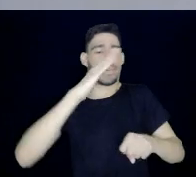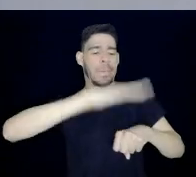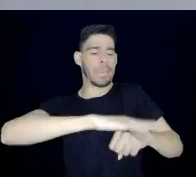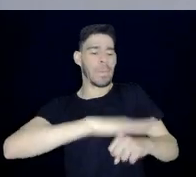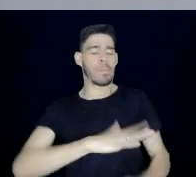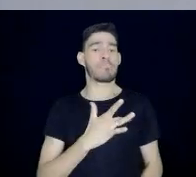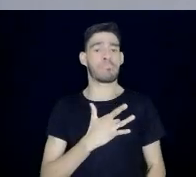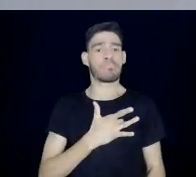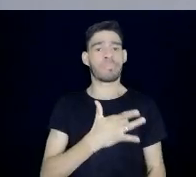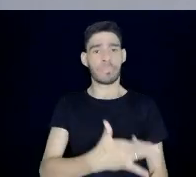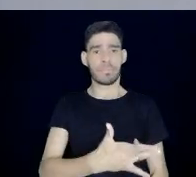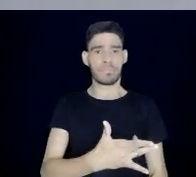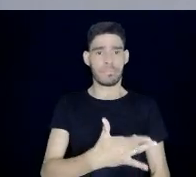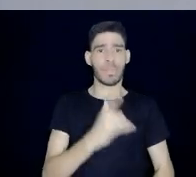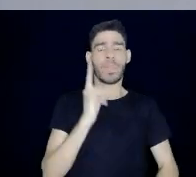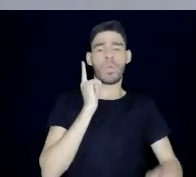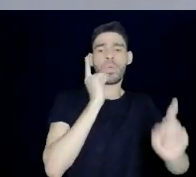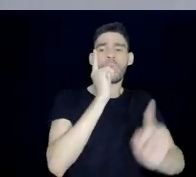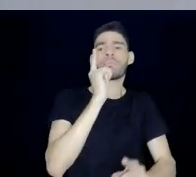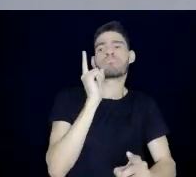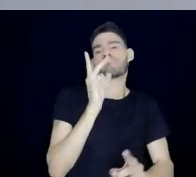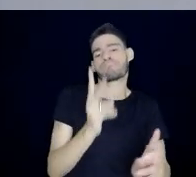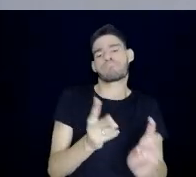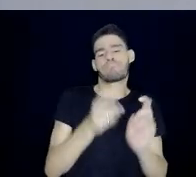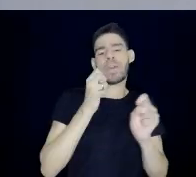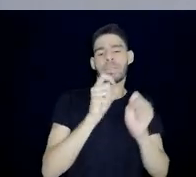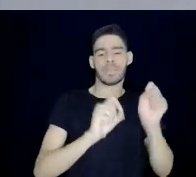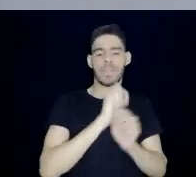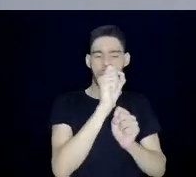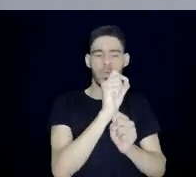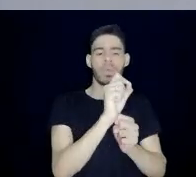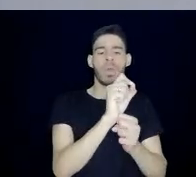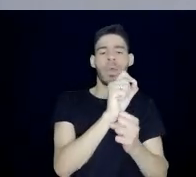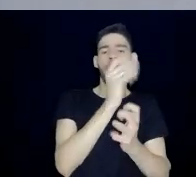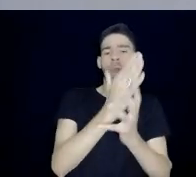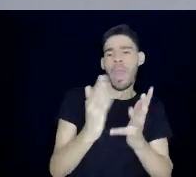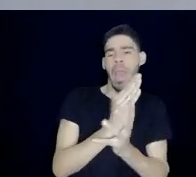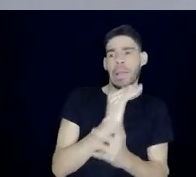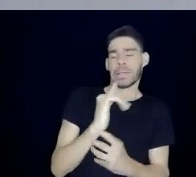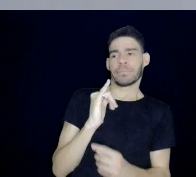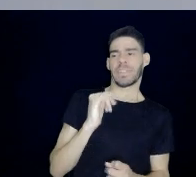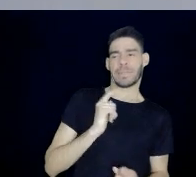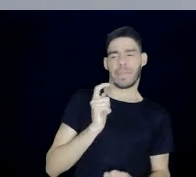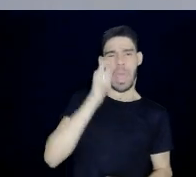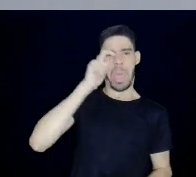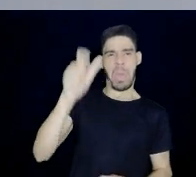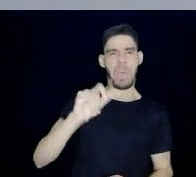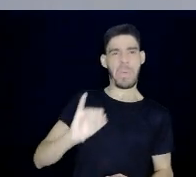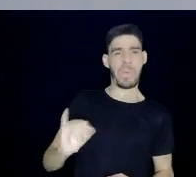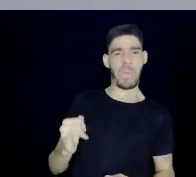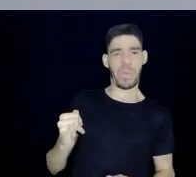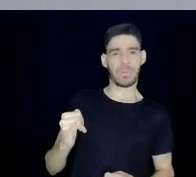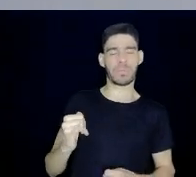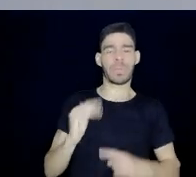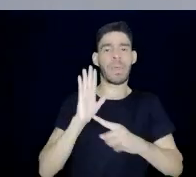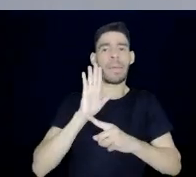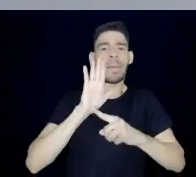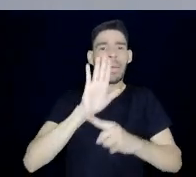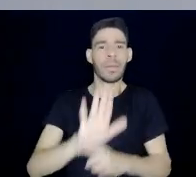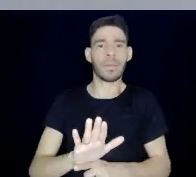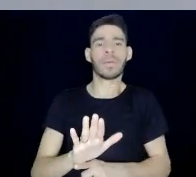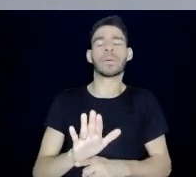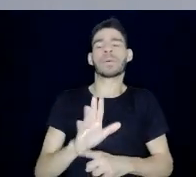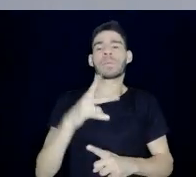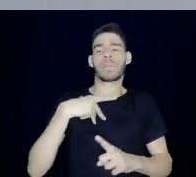de solidariedade, foram identificadas iniciativas também de bastante oportunismo, em que o